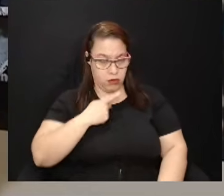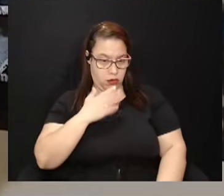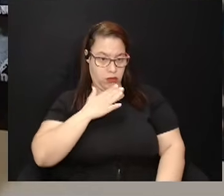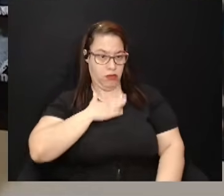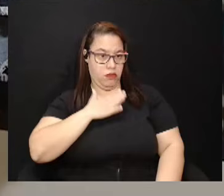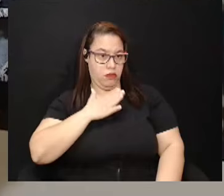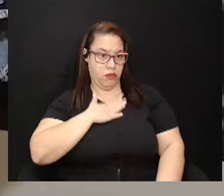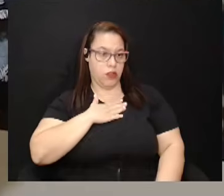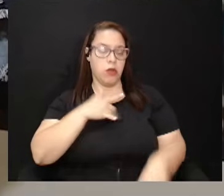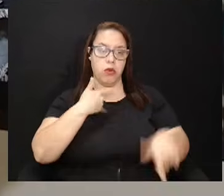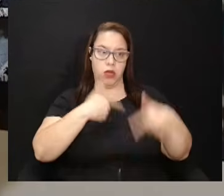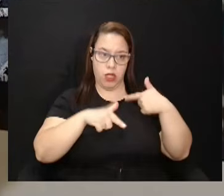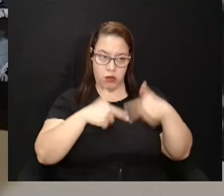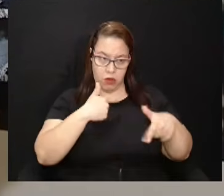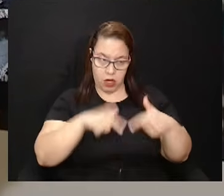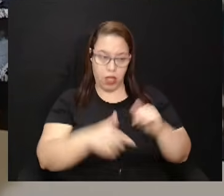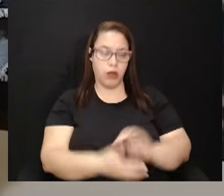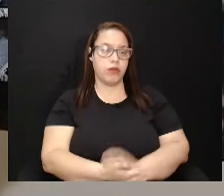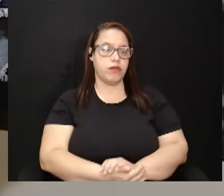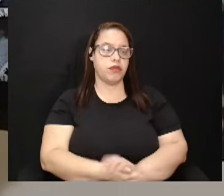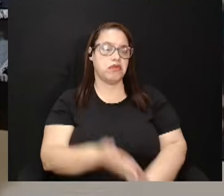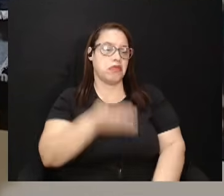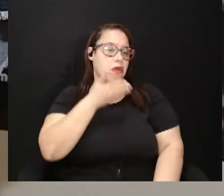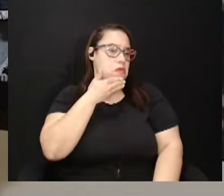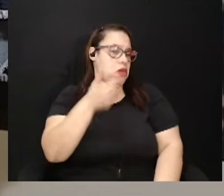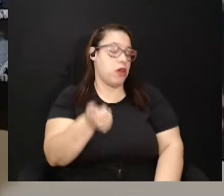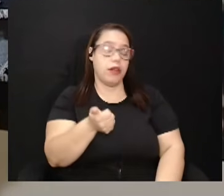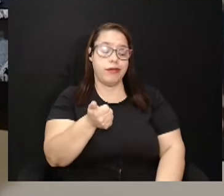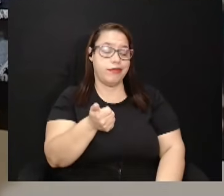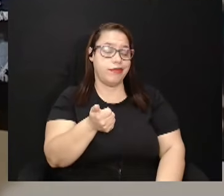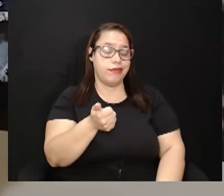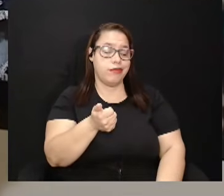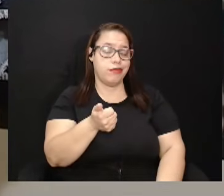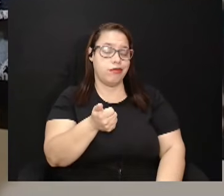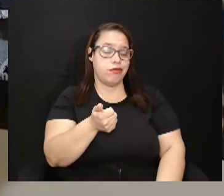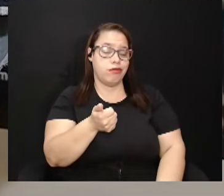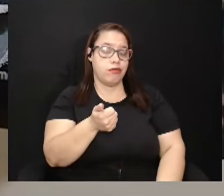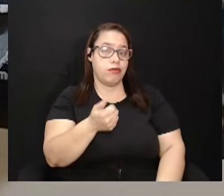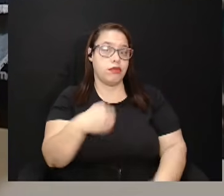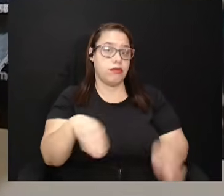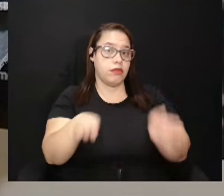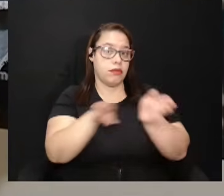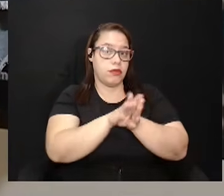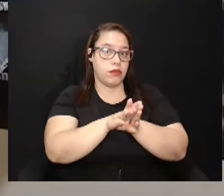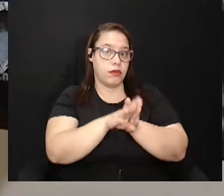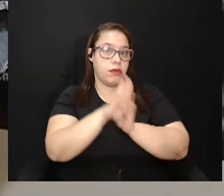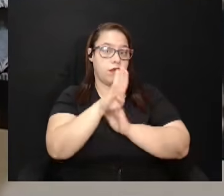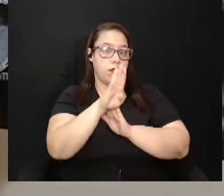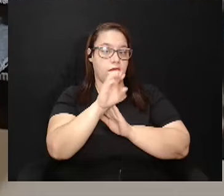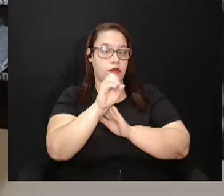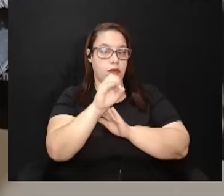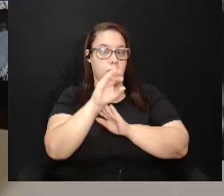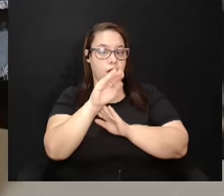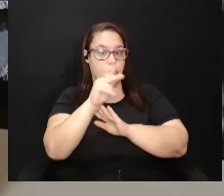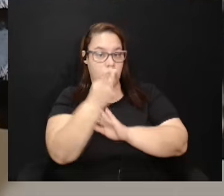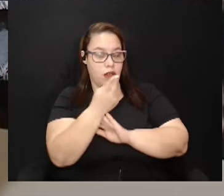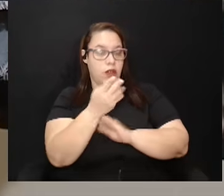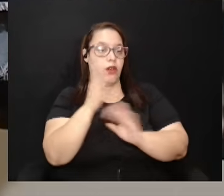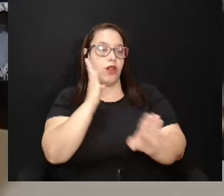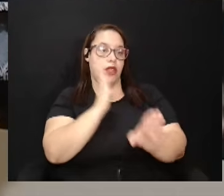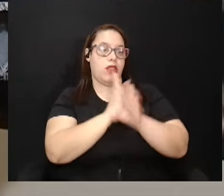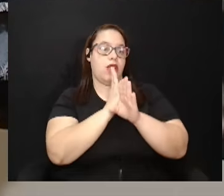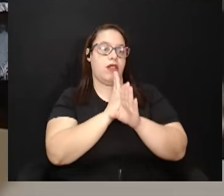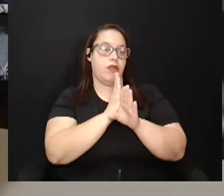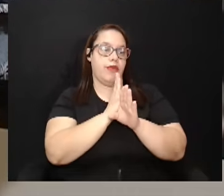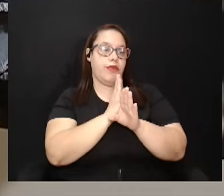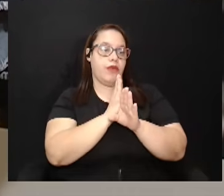trabalho. E o melhor de tudo foi quando eu entrei para a Bosch. Entrei na Bosch. Bosch é uma empresa